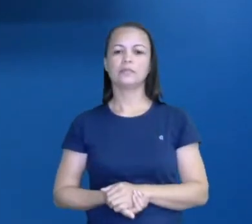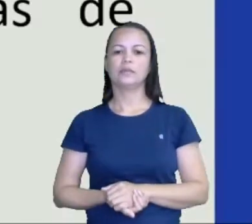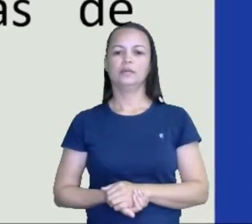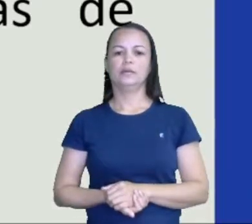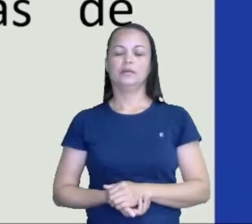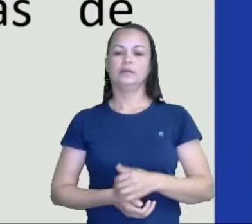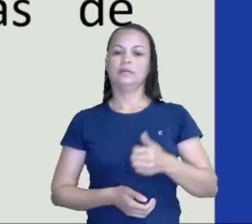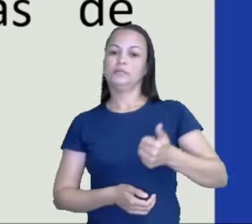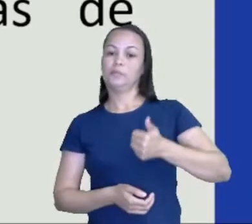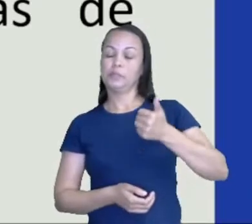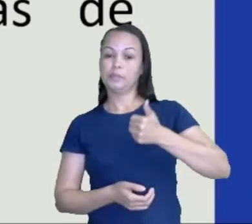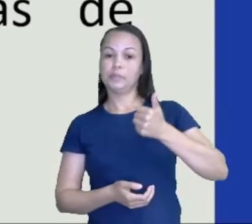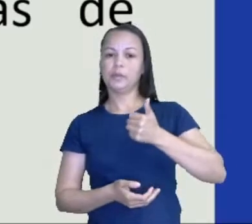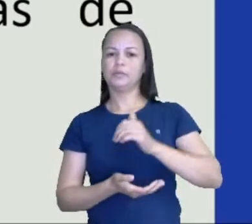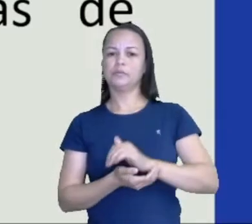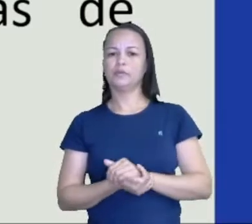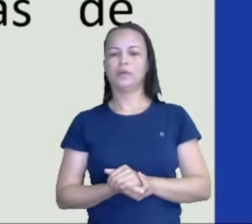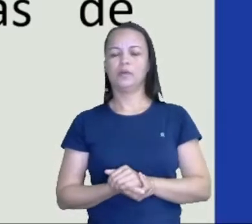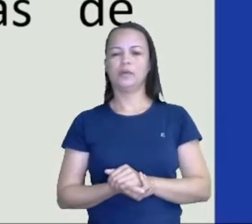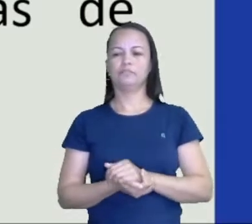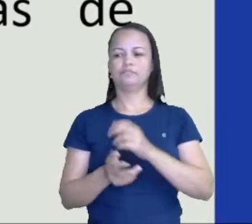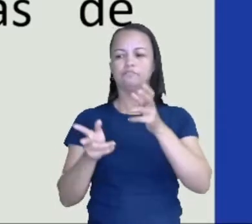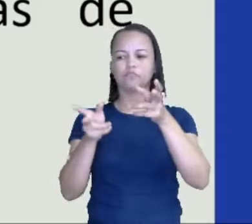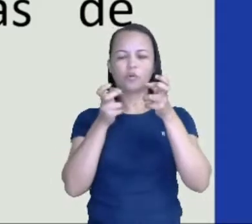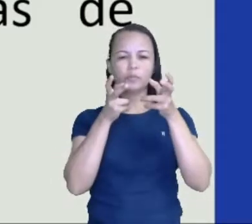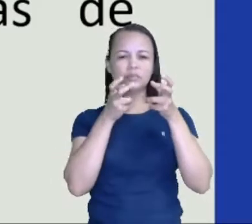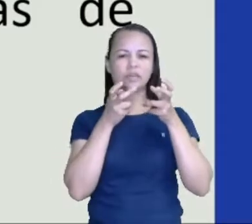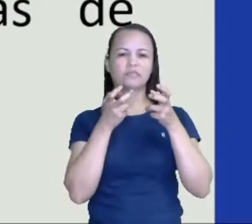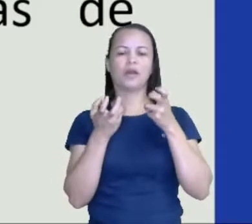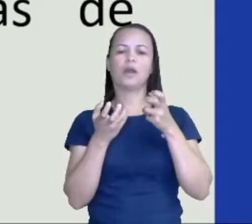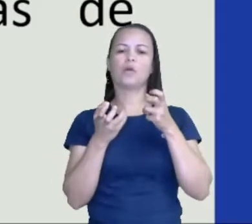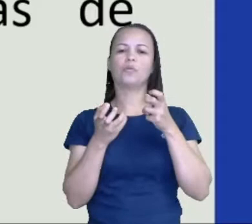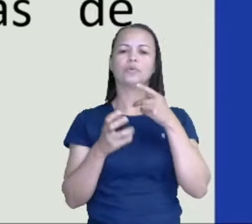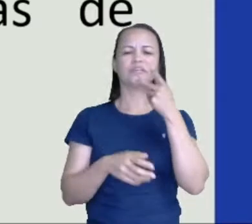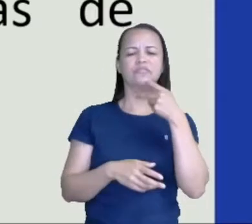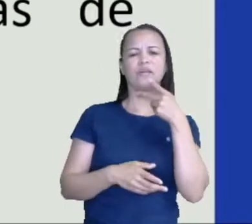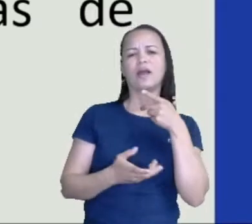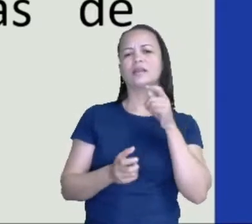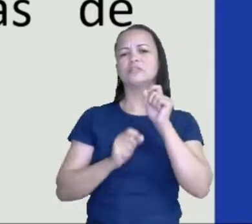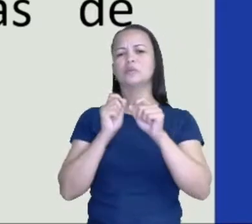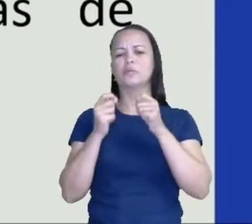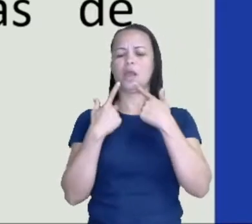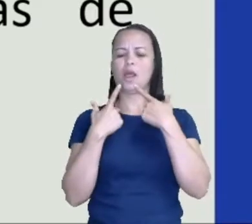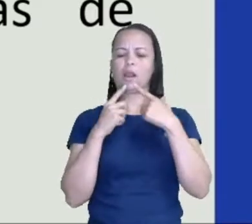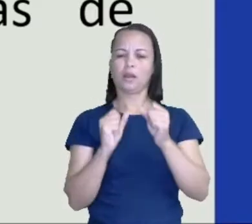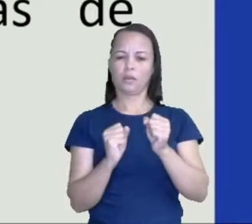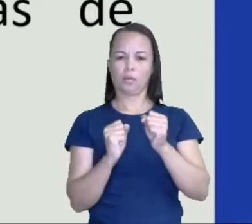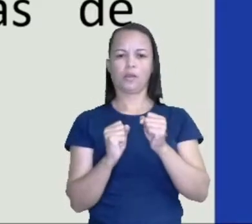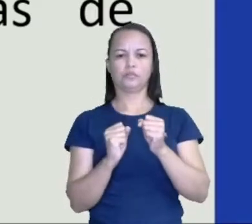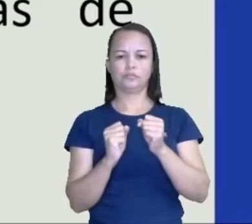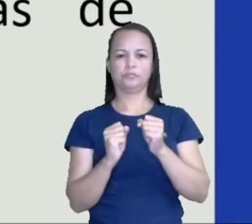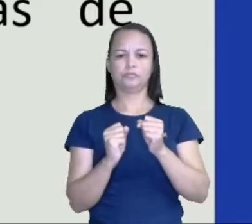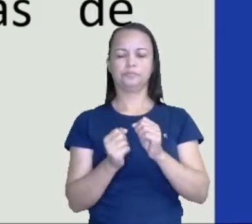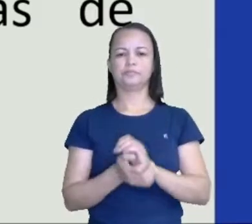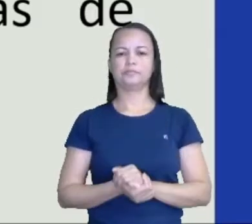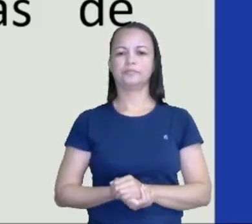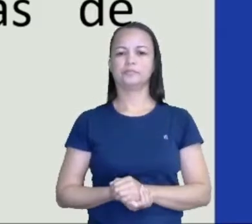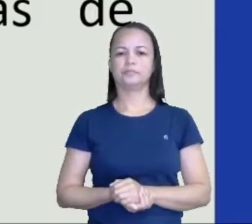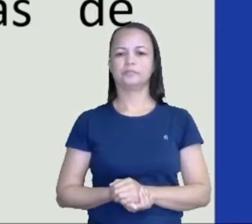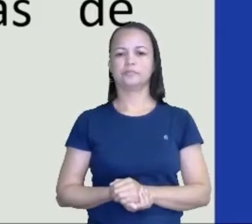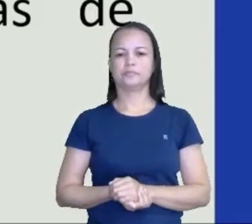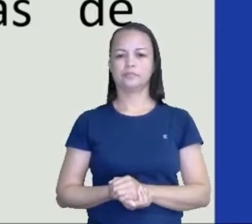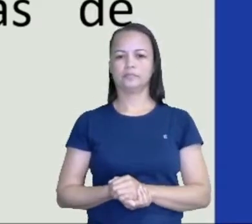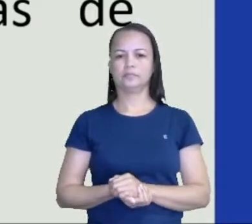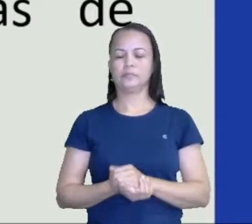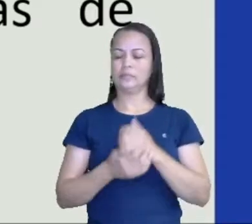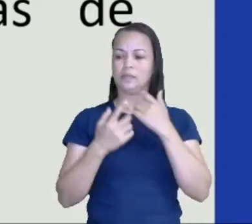Primeiramente, vamos observar o que diz a definição de linguagem. A